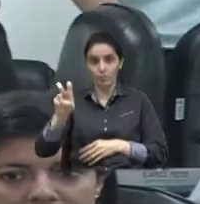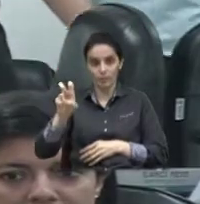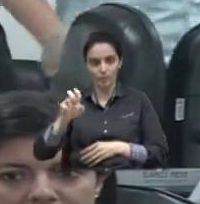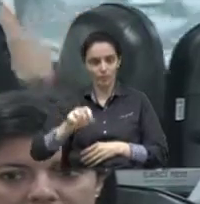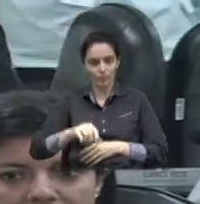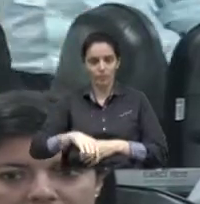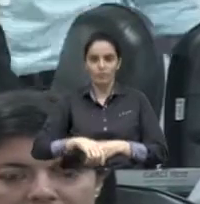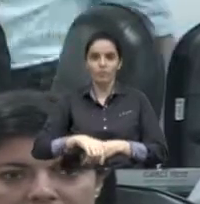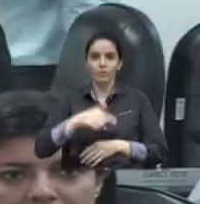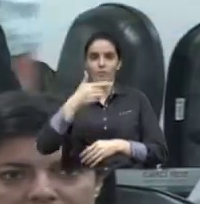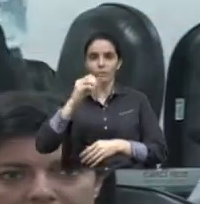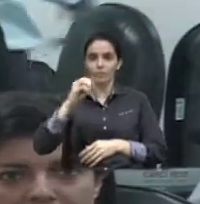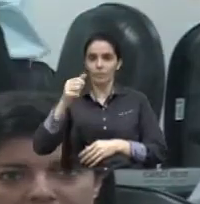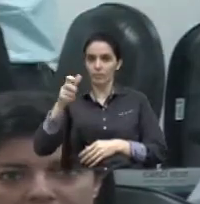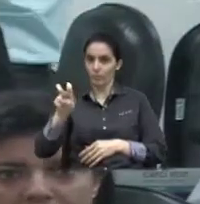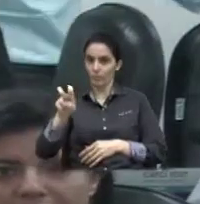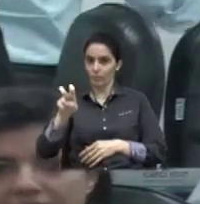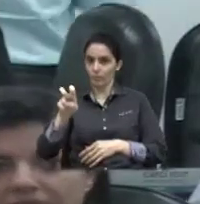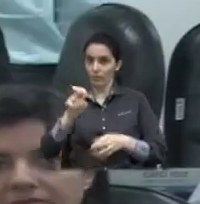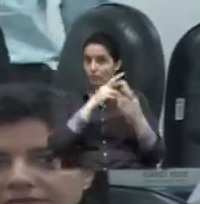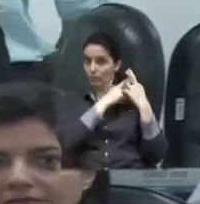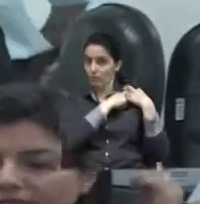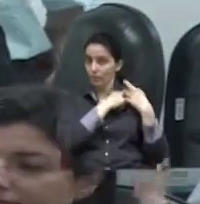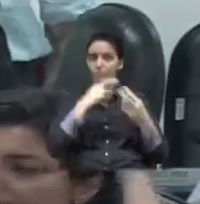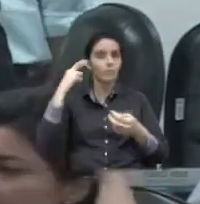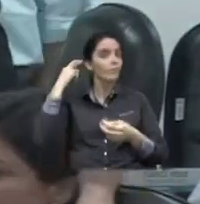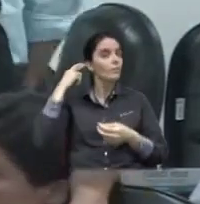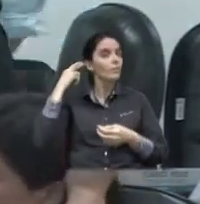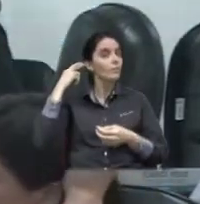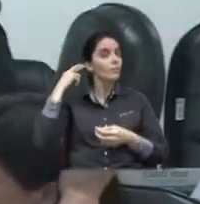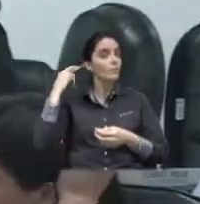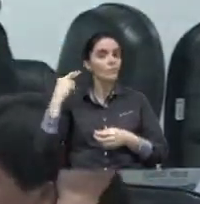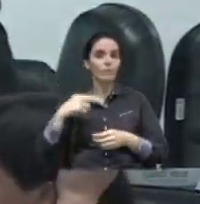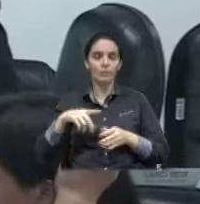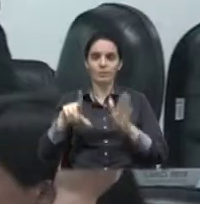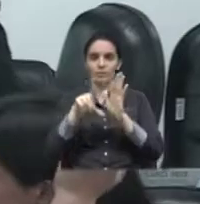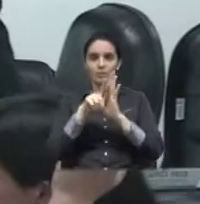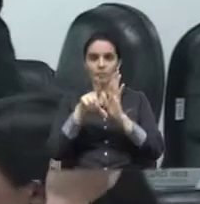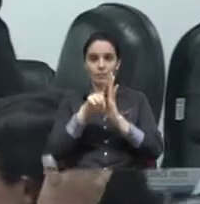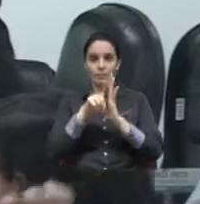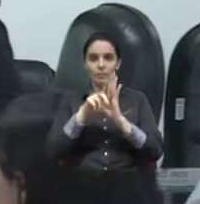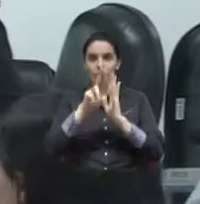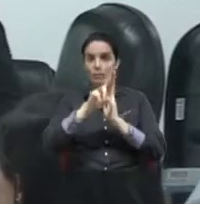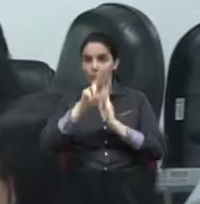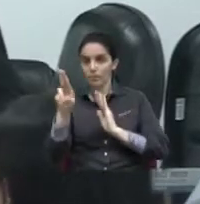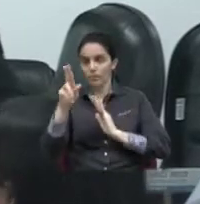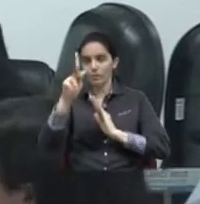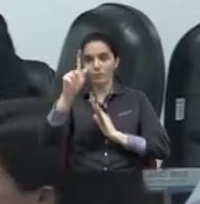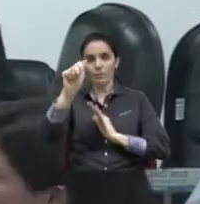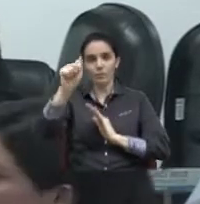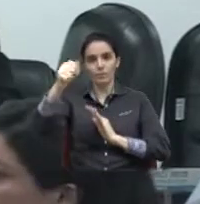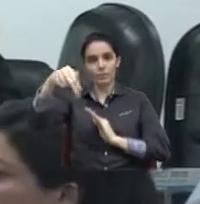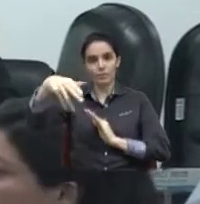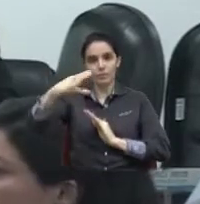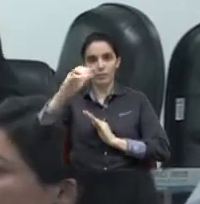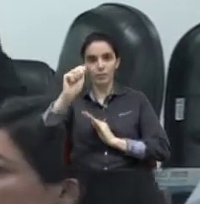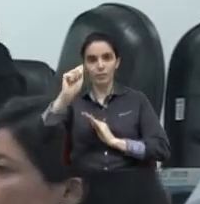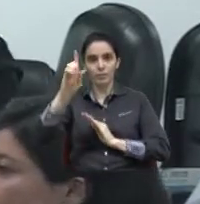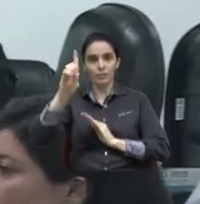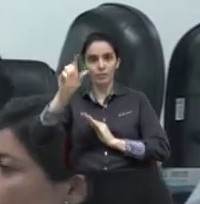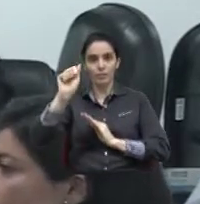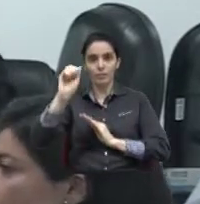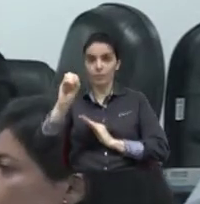né, do então vereador Ronei Martins, que se trata então da lei do pancadão, né? E lá eles fizeram alguns